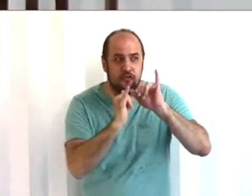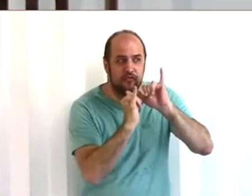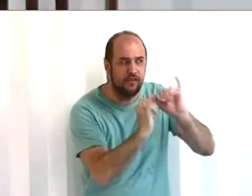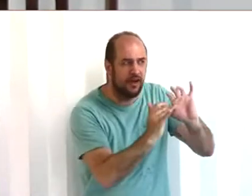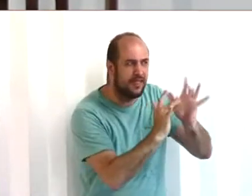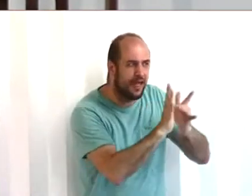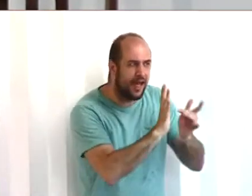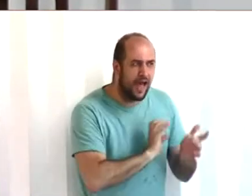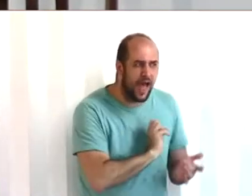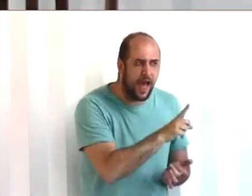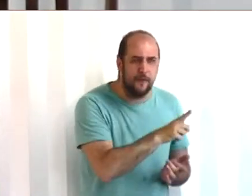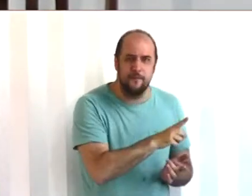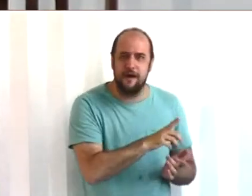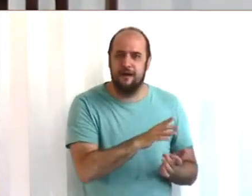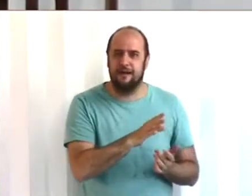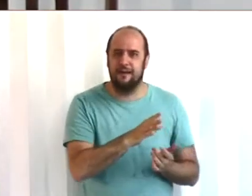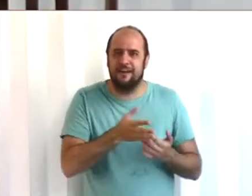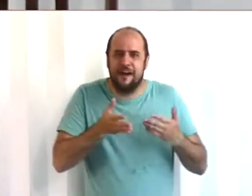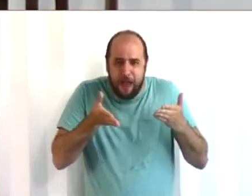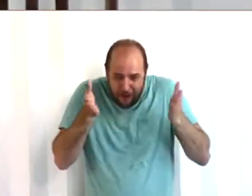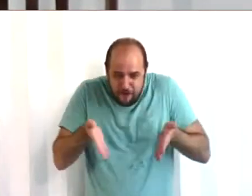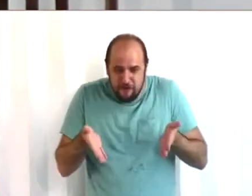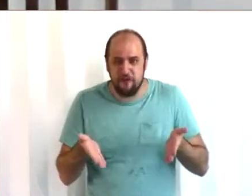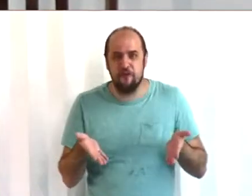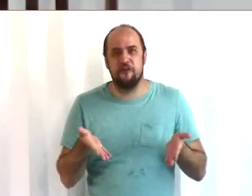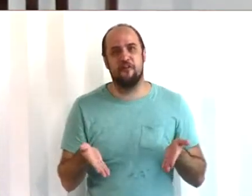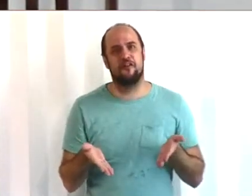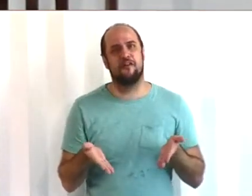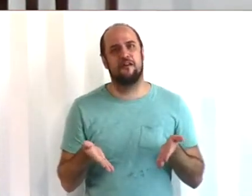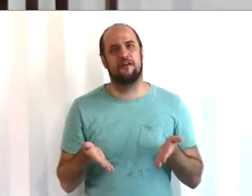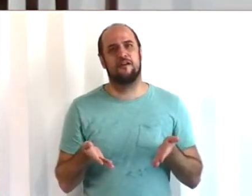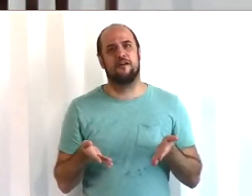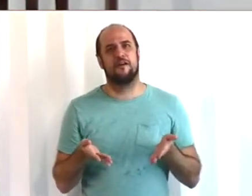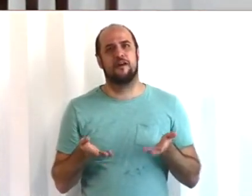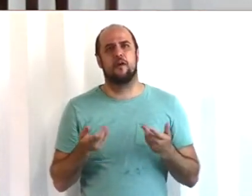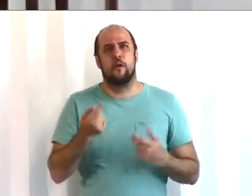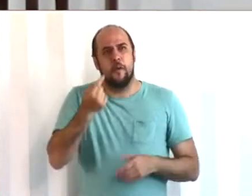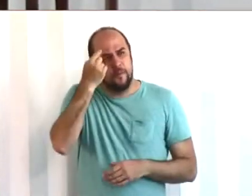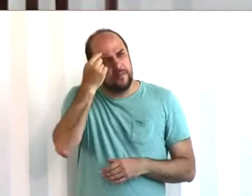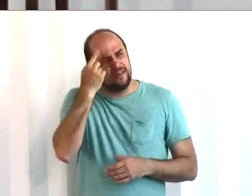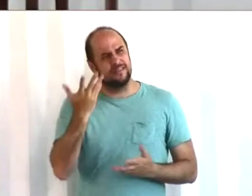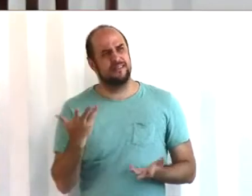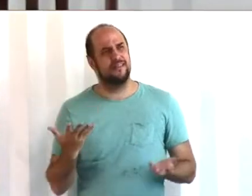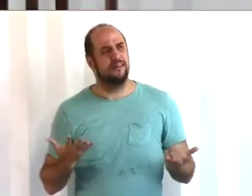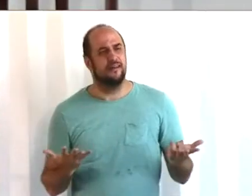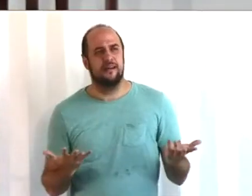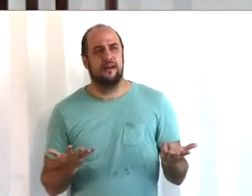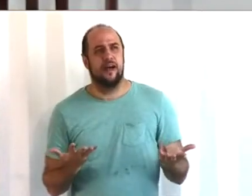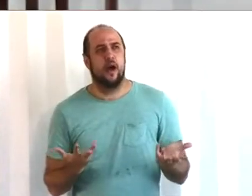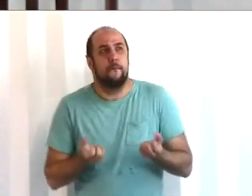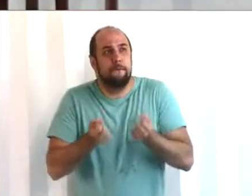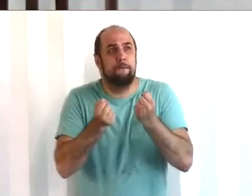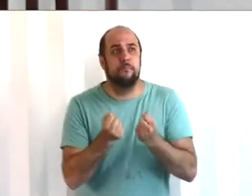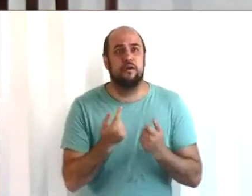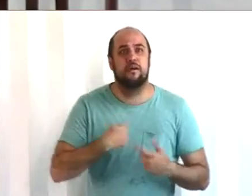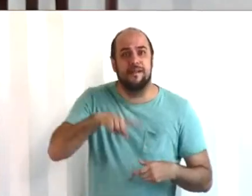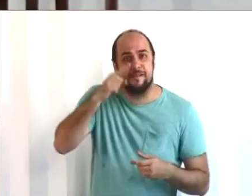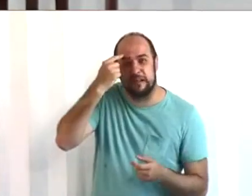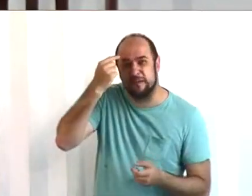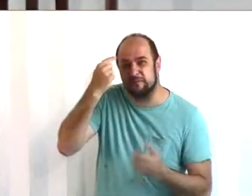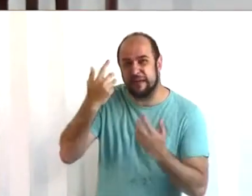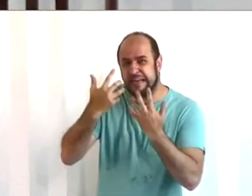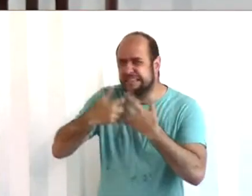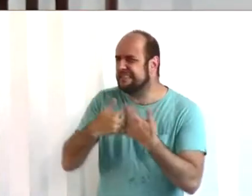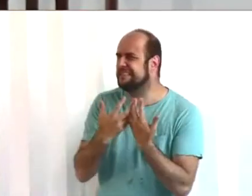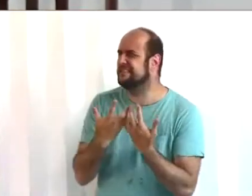tempo. Será que isso não poderia, inclusive me faz pensar, será que isso não poderia nos levar a refletir